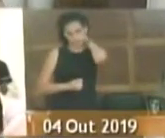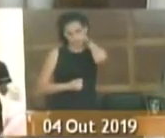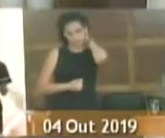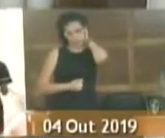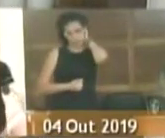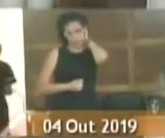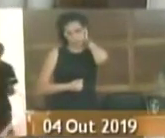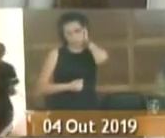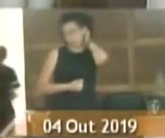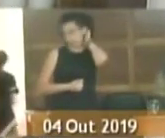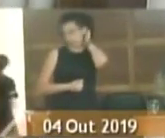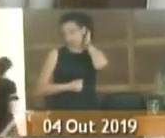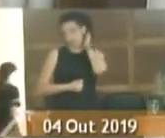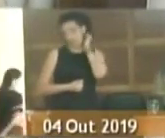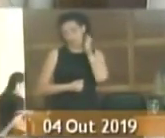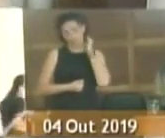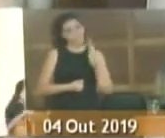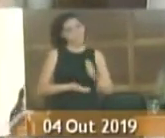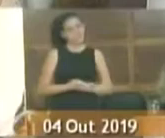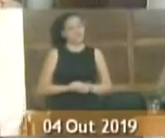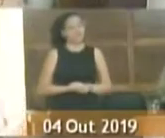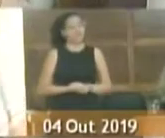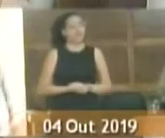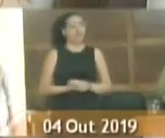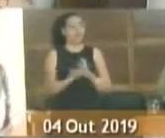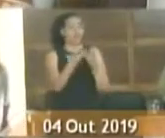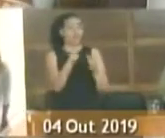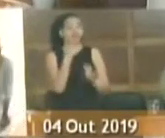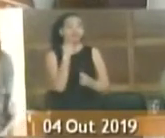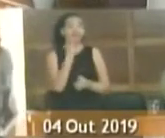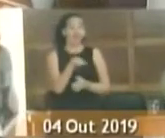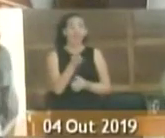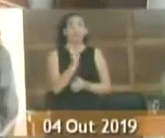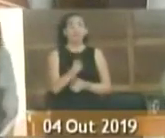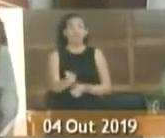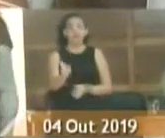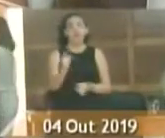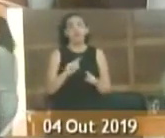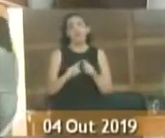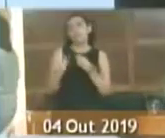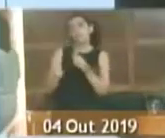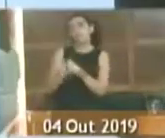Não sendo tão, tentando não ser tão redundante, né, mas foi como a Alessandra falou,